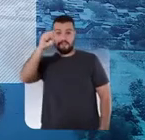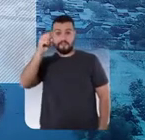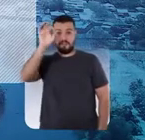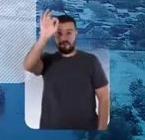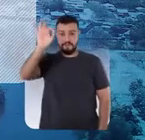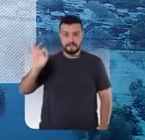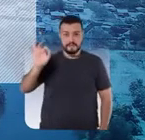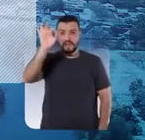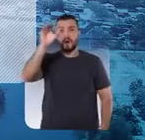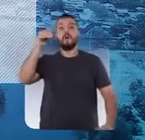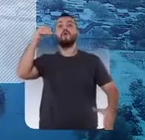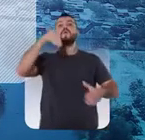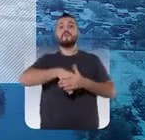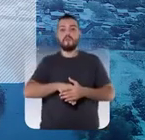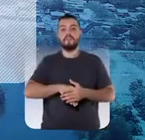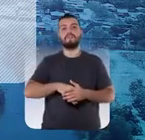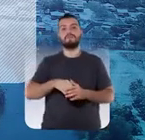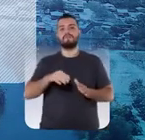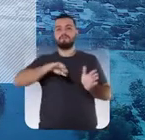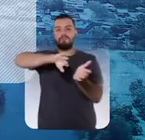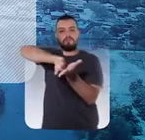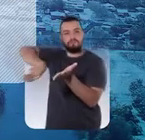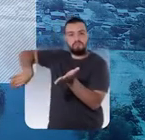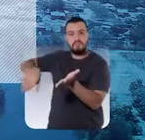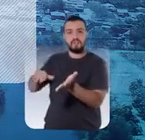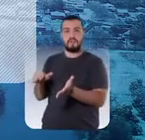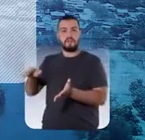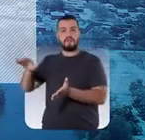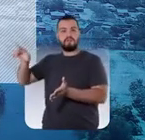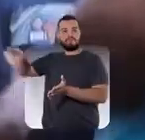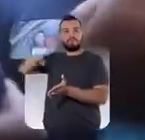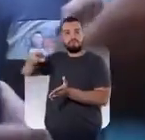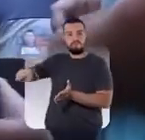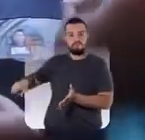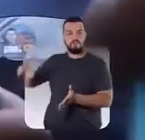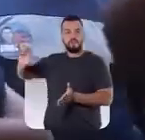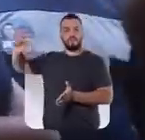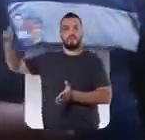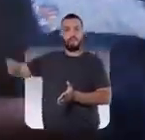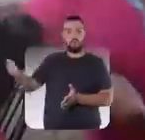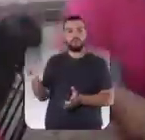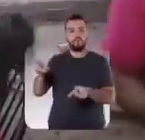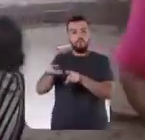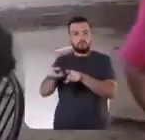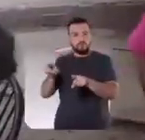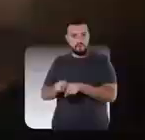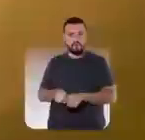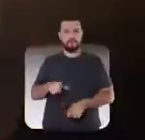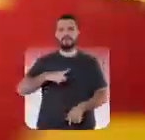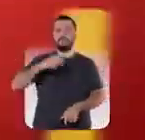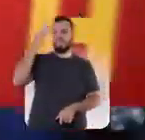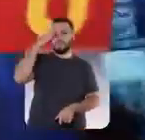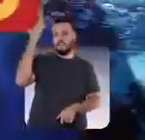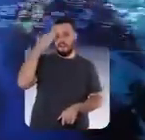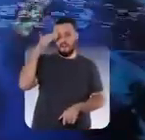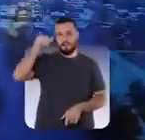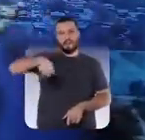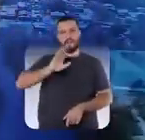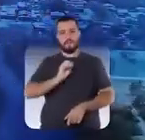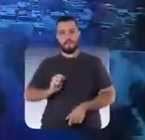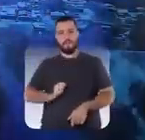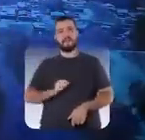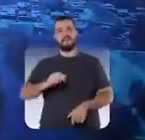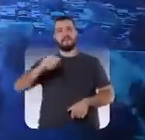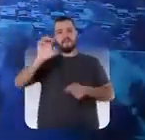93,8% dos votos válidos, excluindo brancos, nulos e indecisos. Balsas já sabe, Dr. Eric é muito